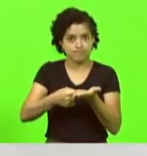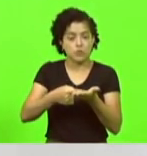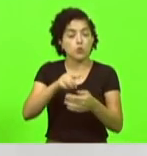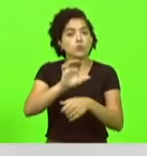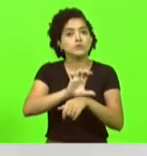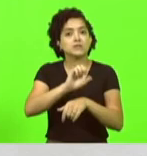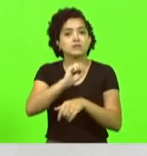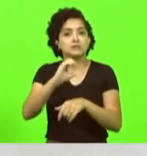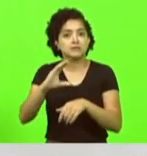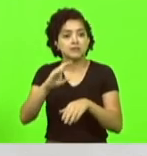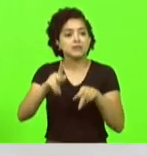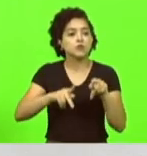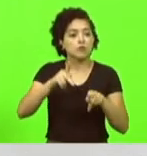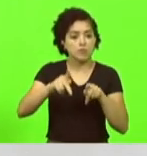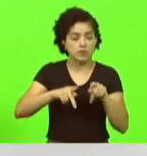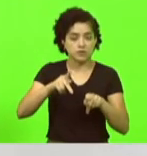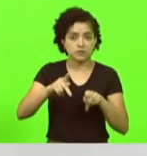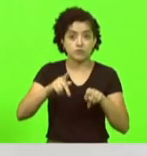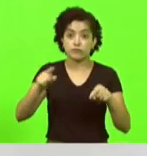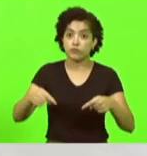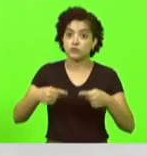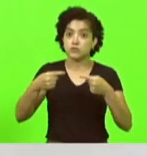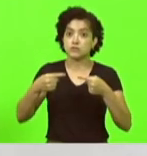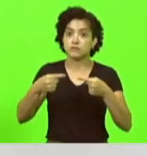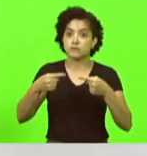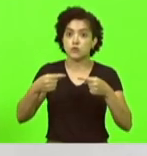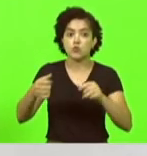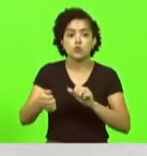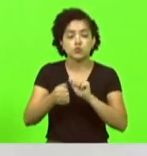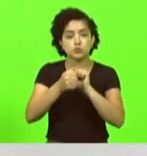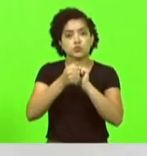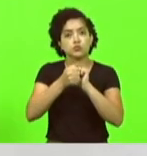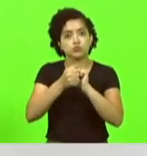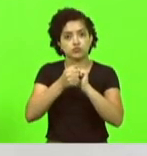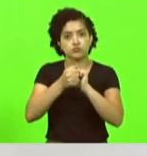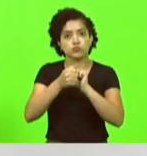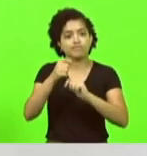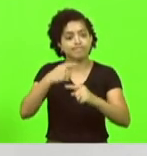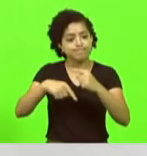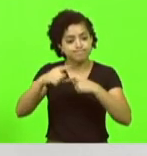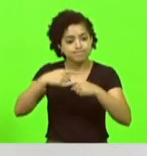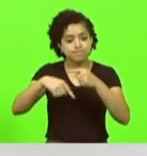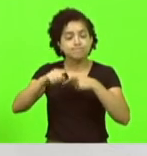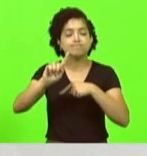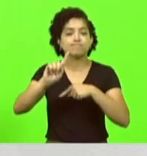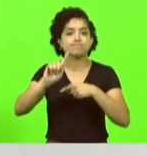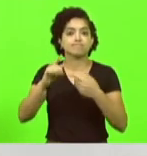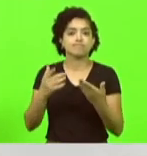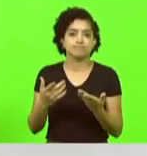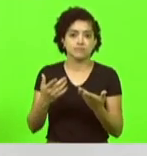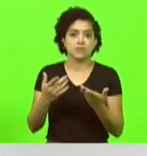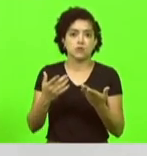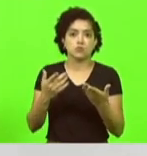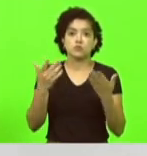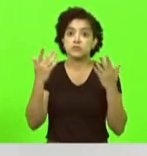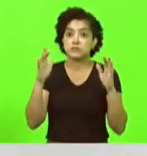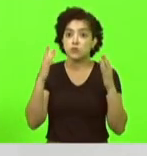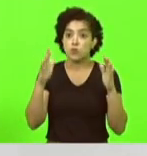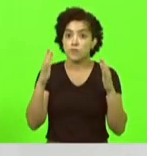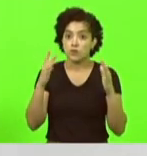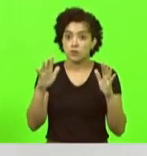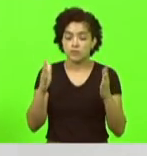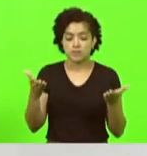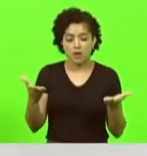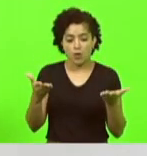estado Esse foi o nosso desafio de juntos fazemos a diferença Então se comemoramos se